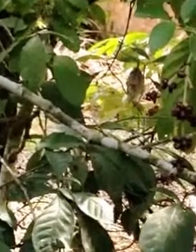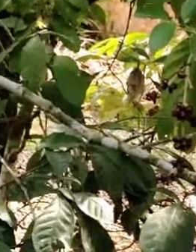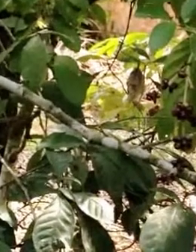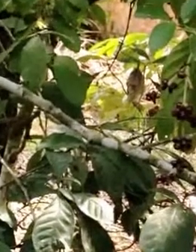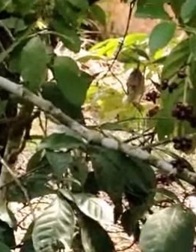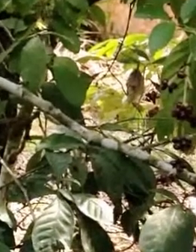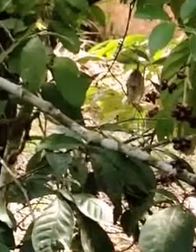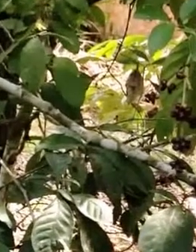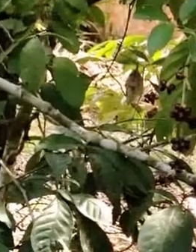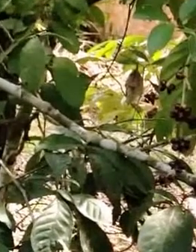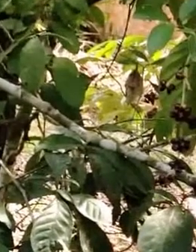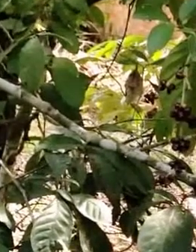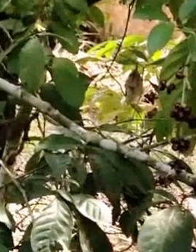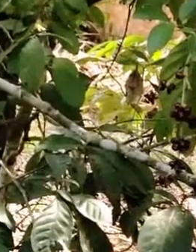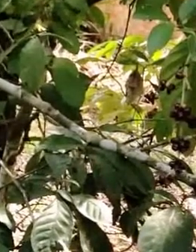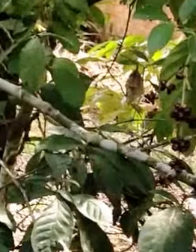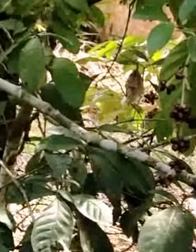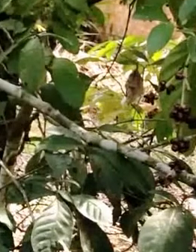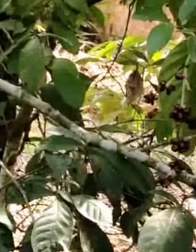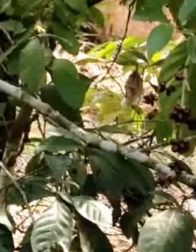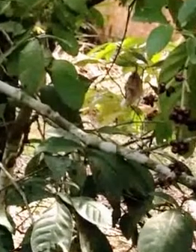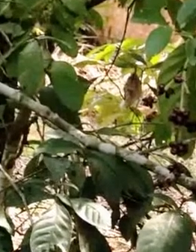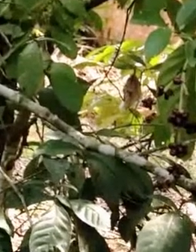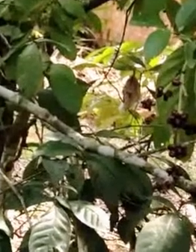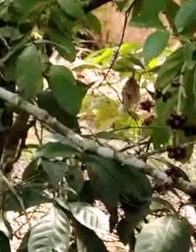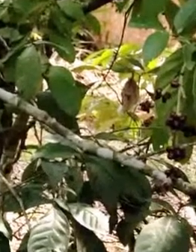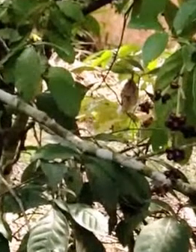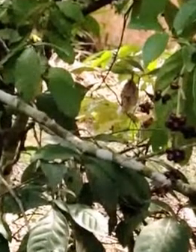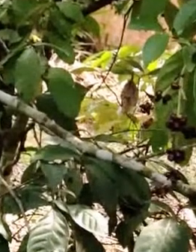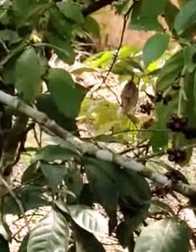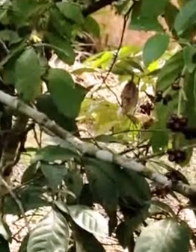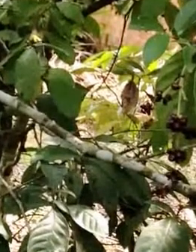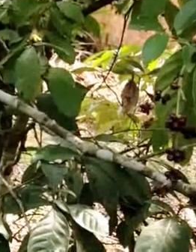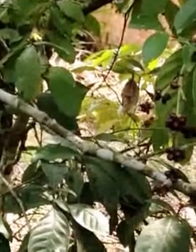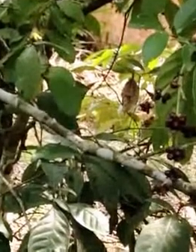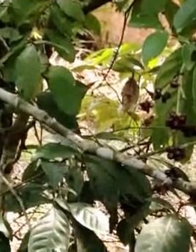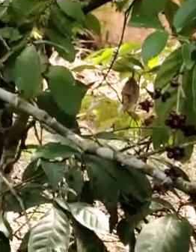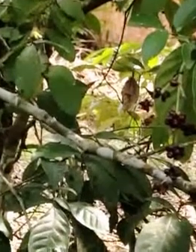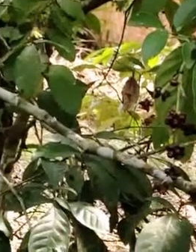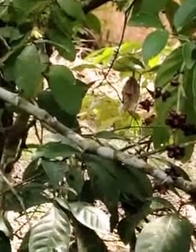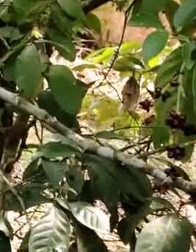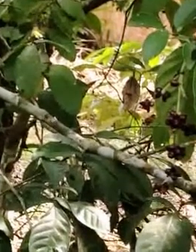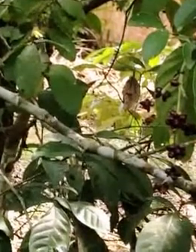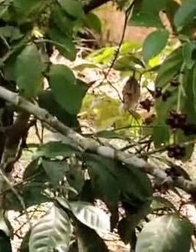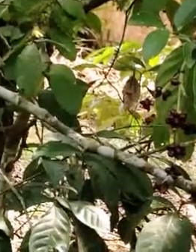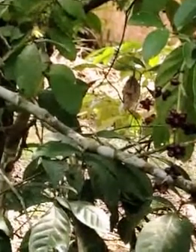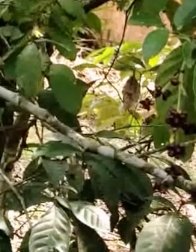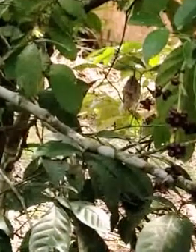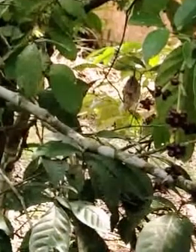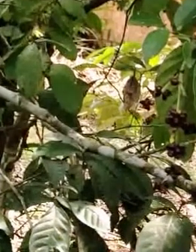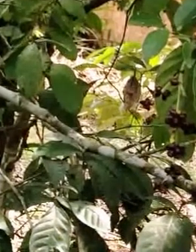soberano e Ele é quem nos determina.